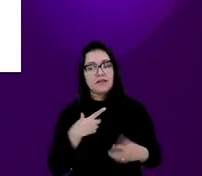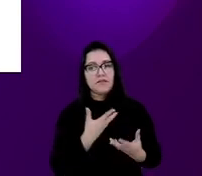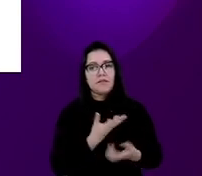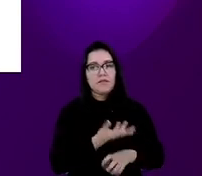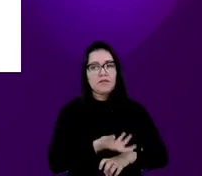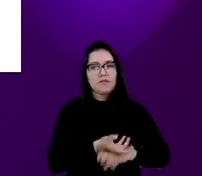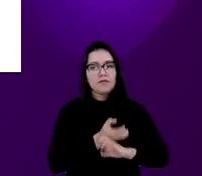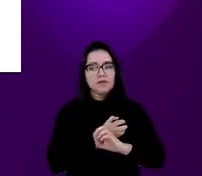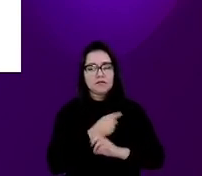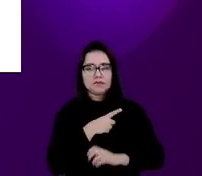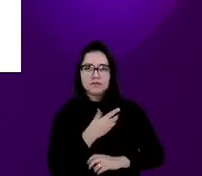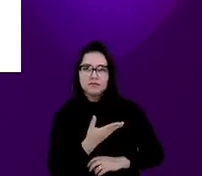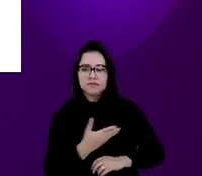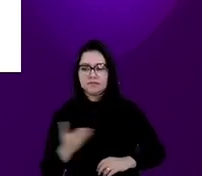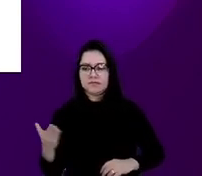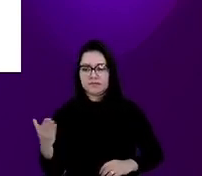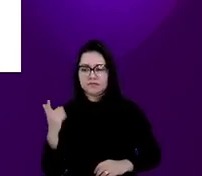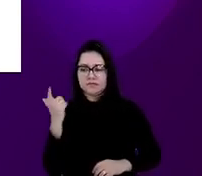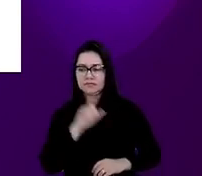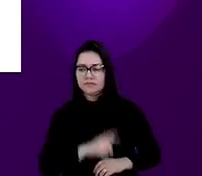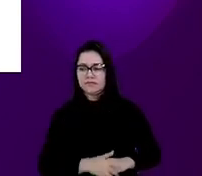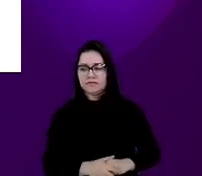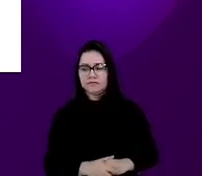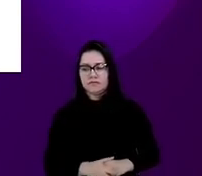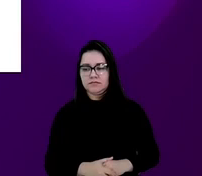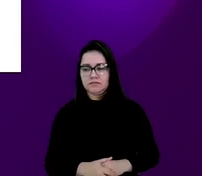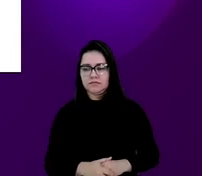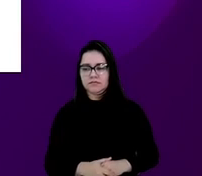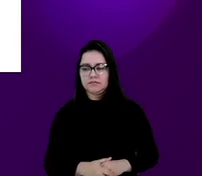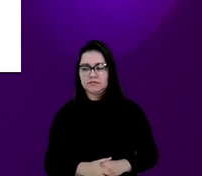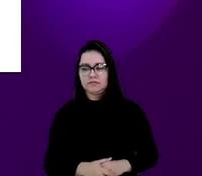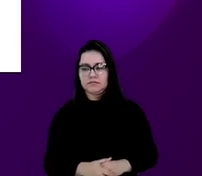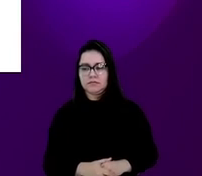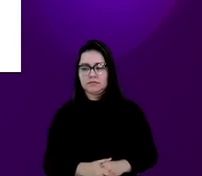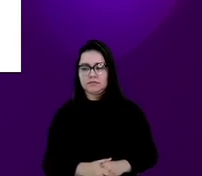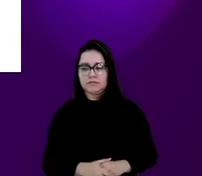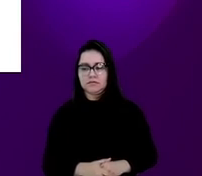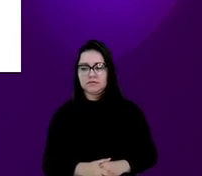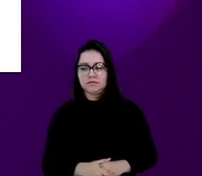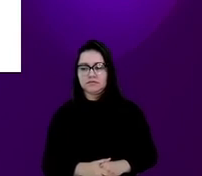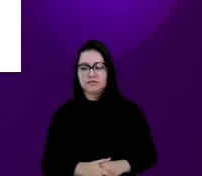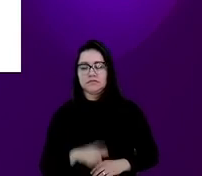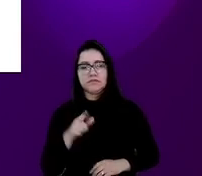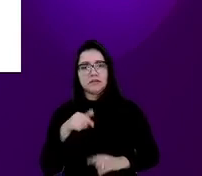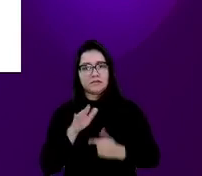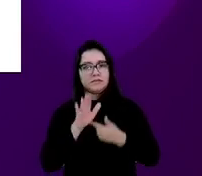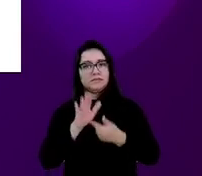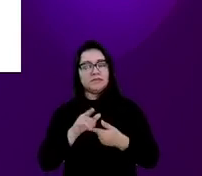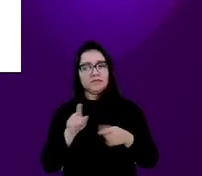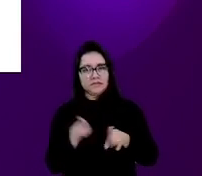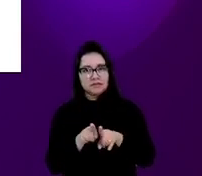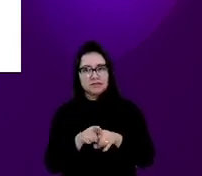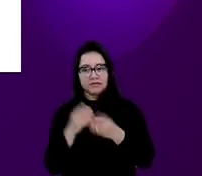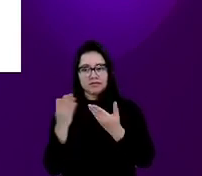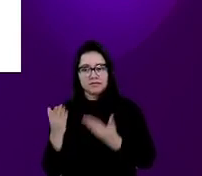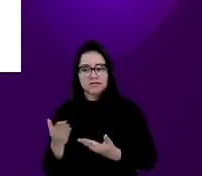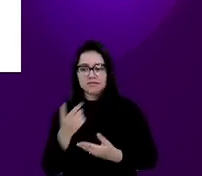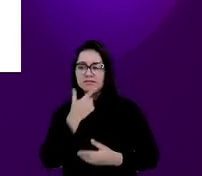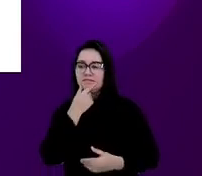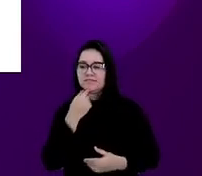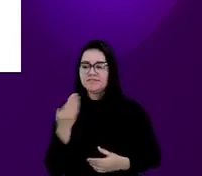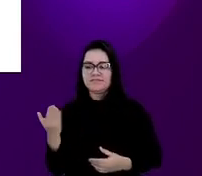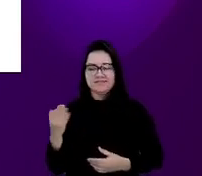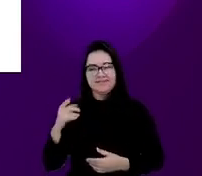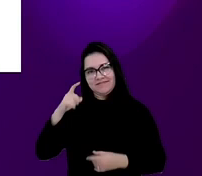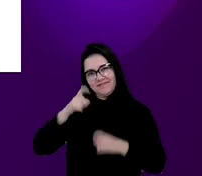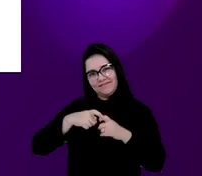lesão. Então, é um caso que foi até publicado, aí está o Kenji, que teve a ideia na hora, era uma